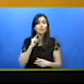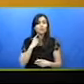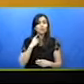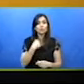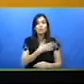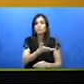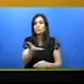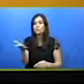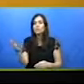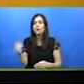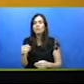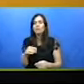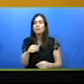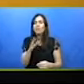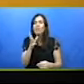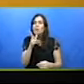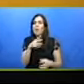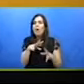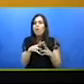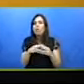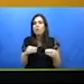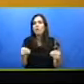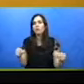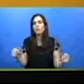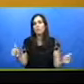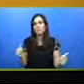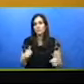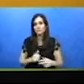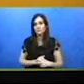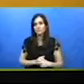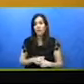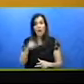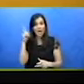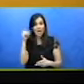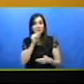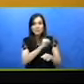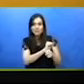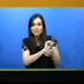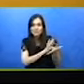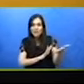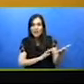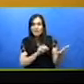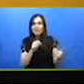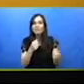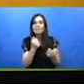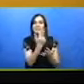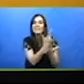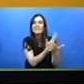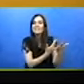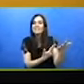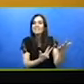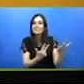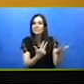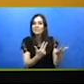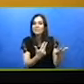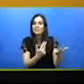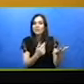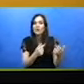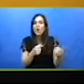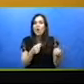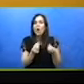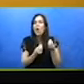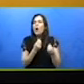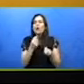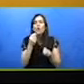os nossos mares, os nossos rios. Nessa atividade, vocês vão fazer um desenho e nós trouxemos como adequação